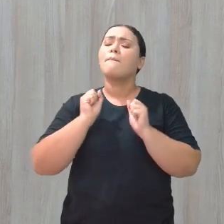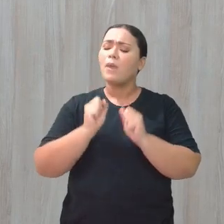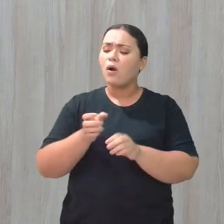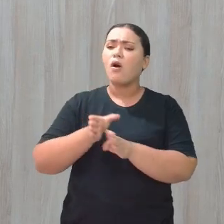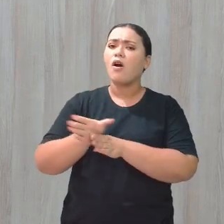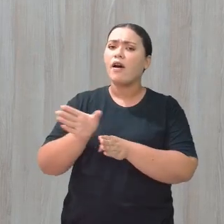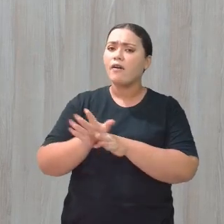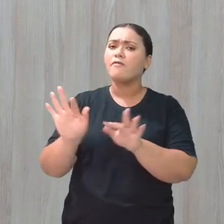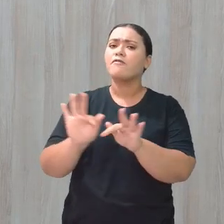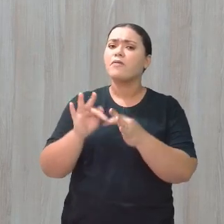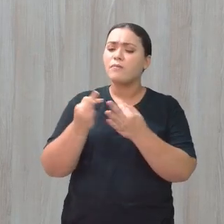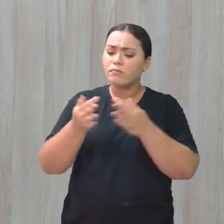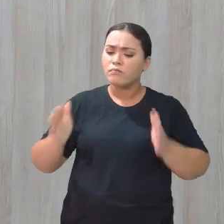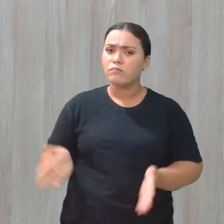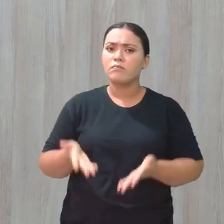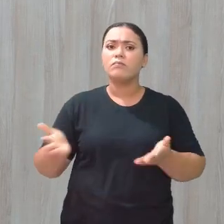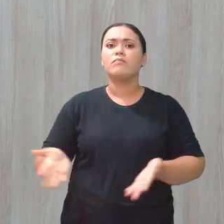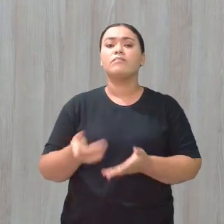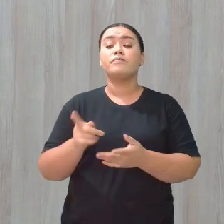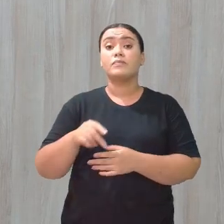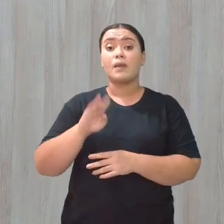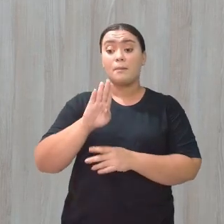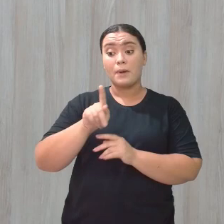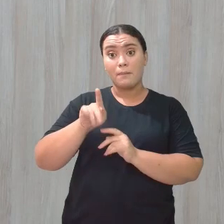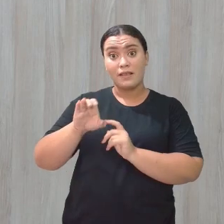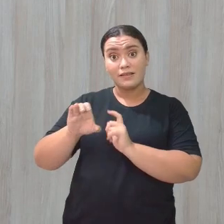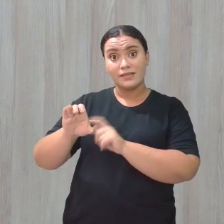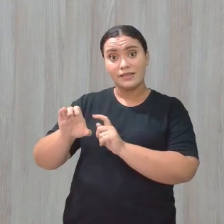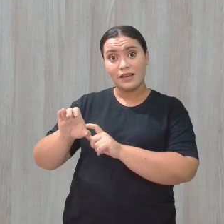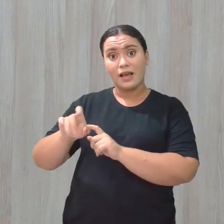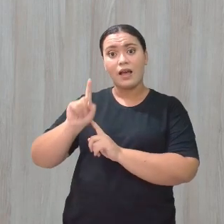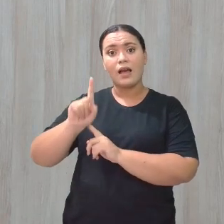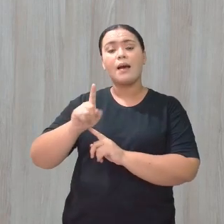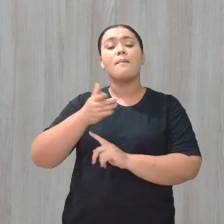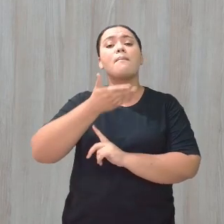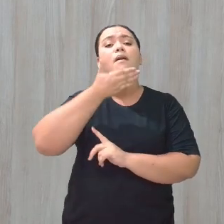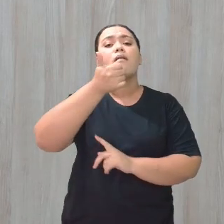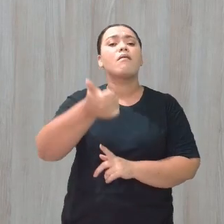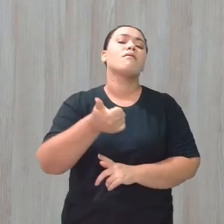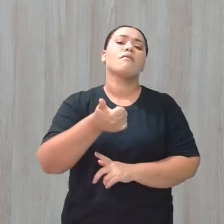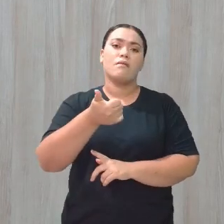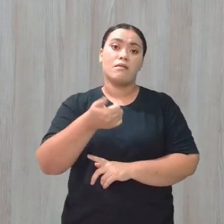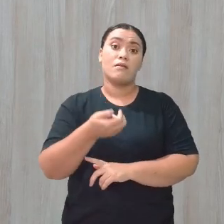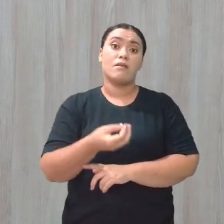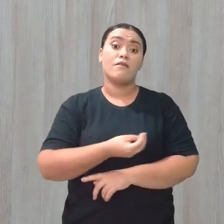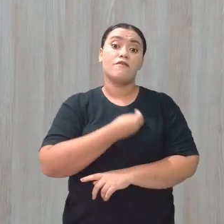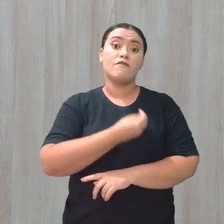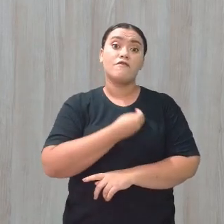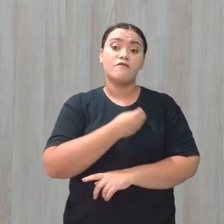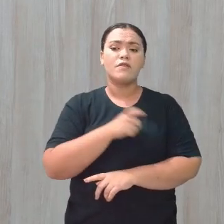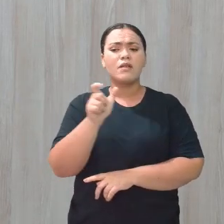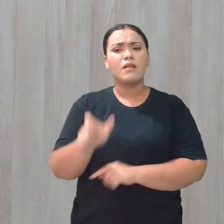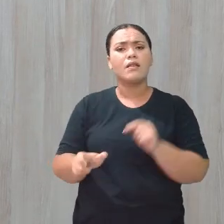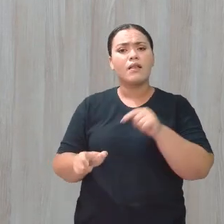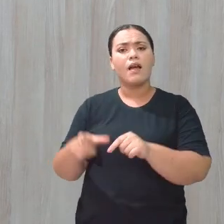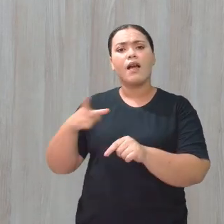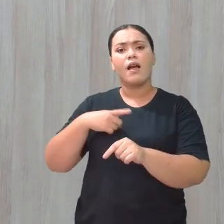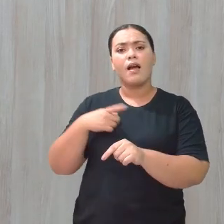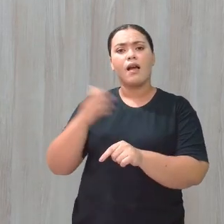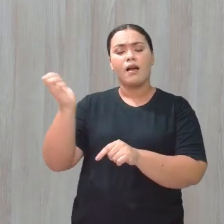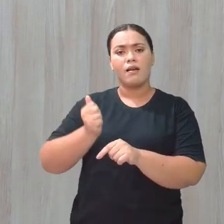as famílias que o benefício é para melhorar aquele membro da família